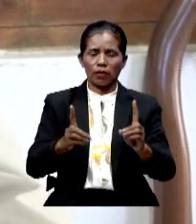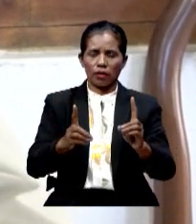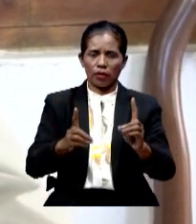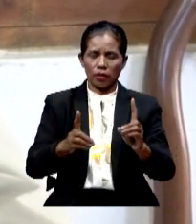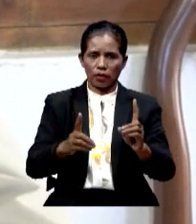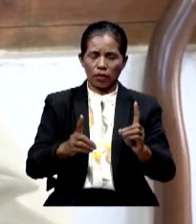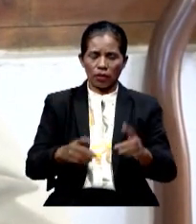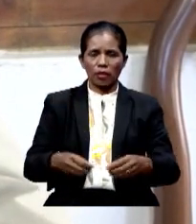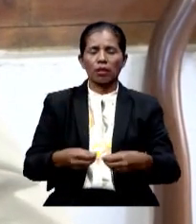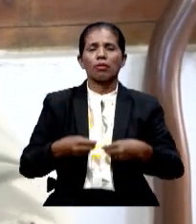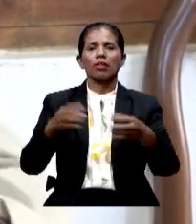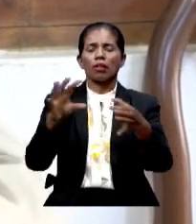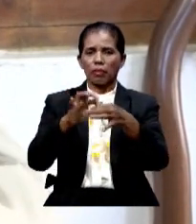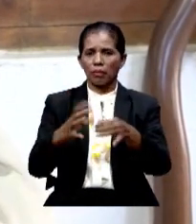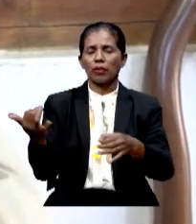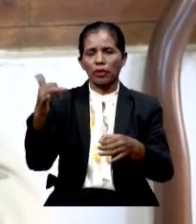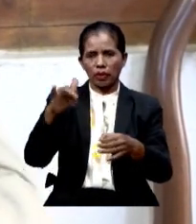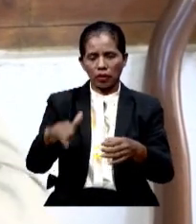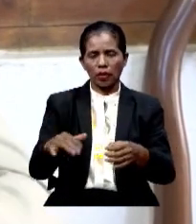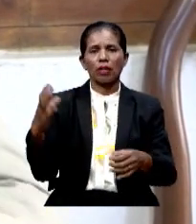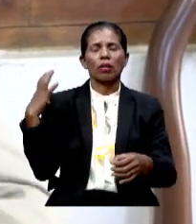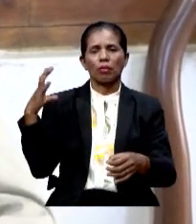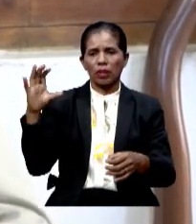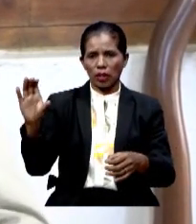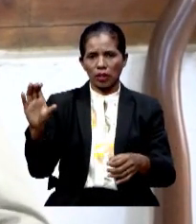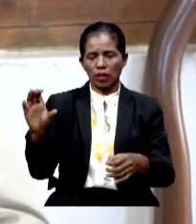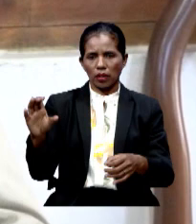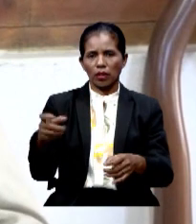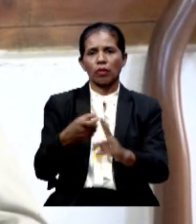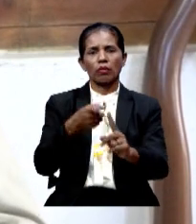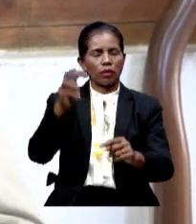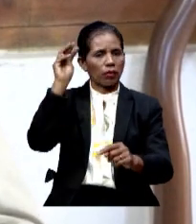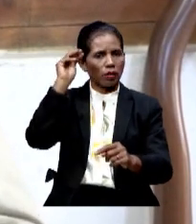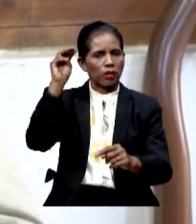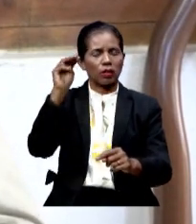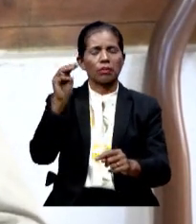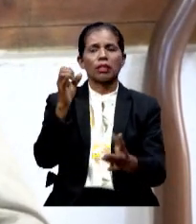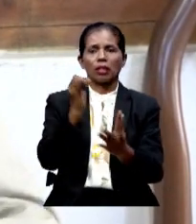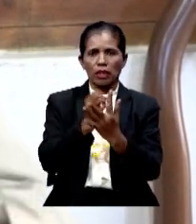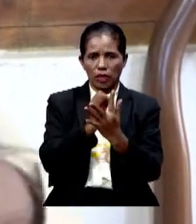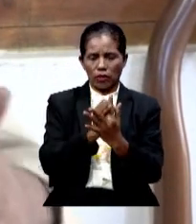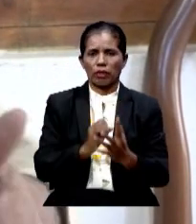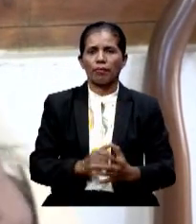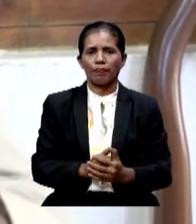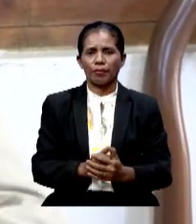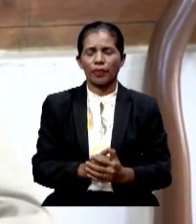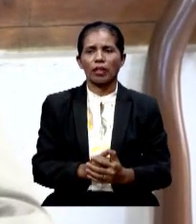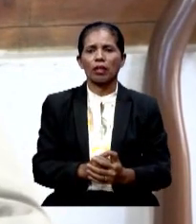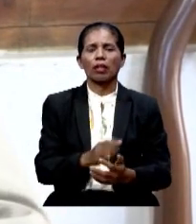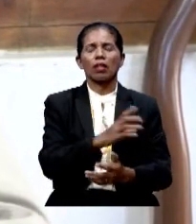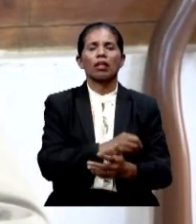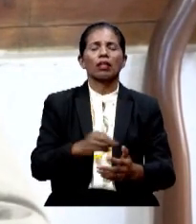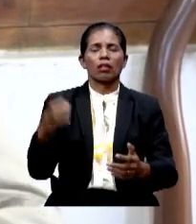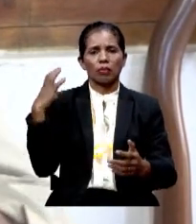reforma para nenhum membro de Siraca, está competência para o ministro nenhum, ou competência para órgão